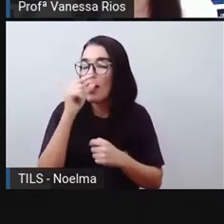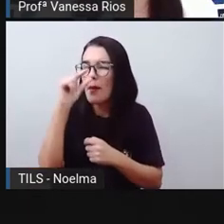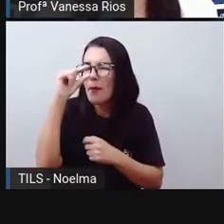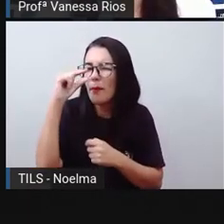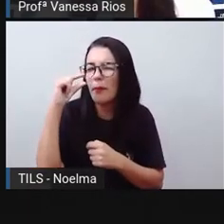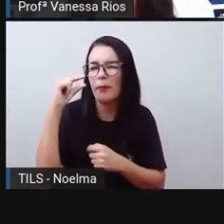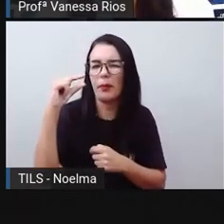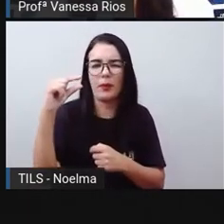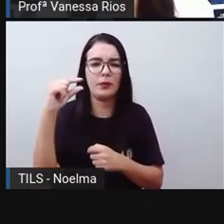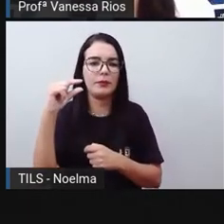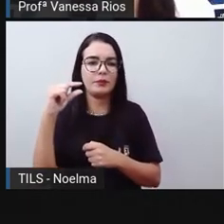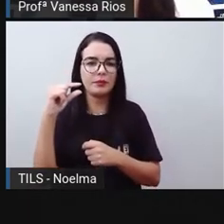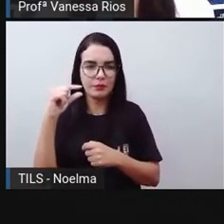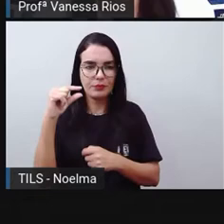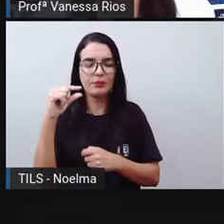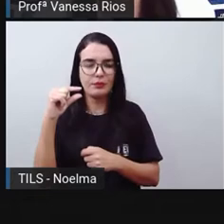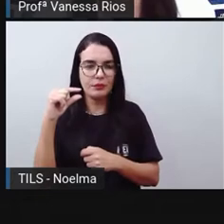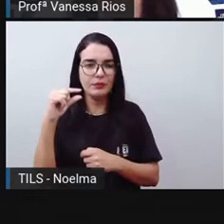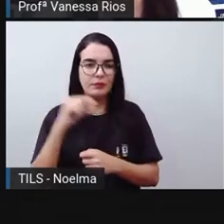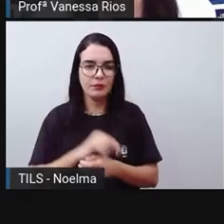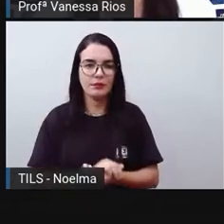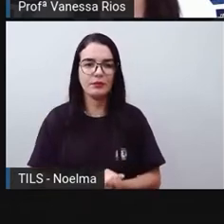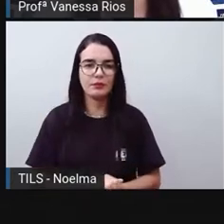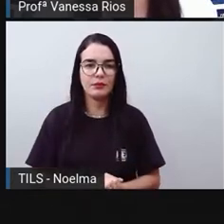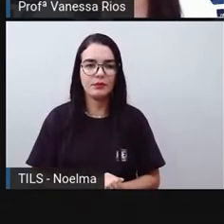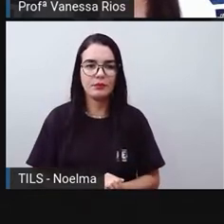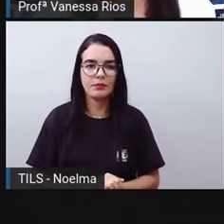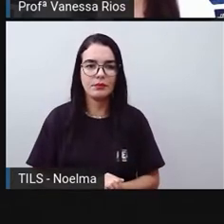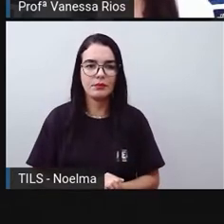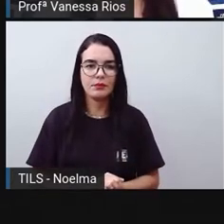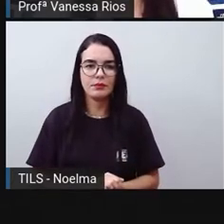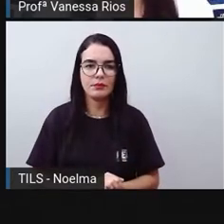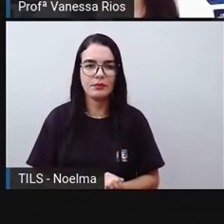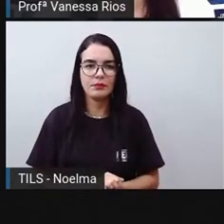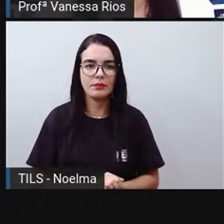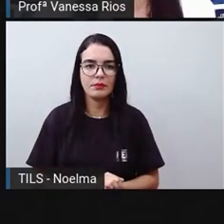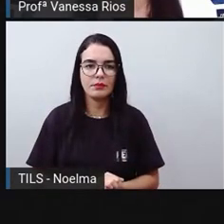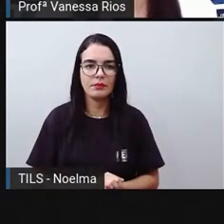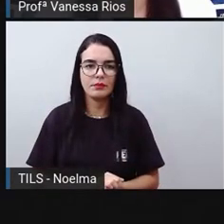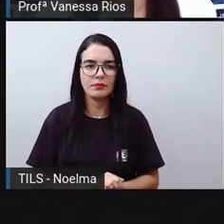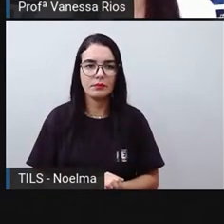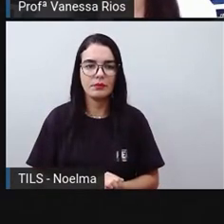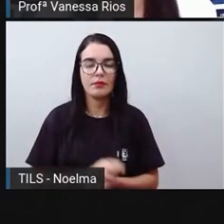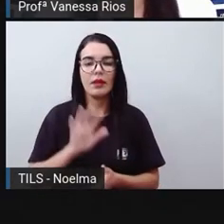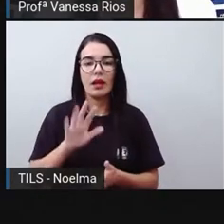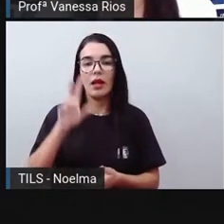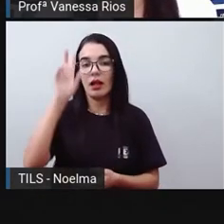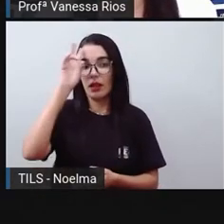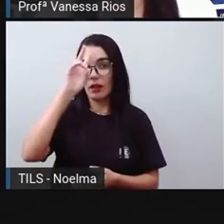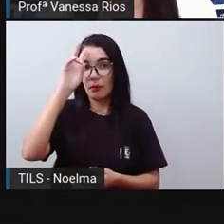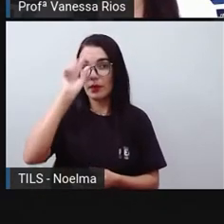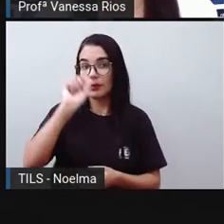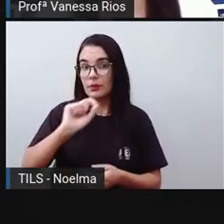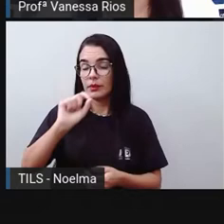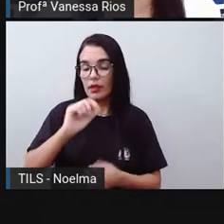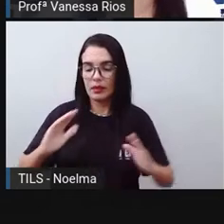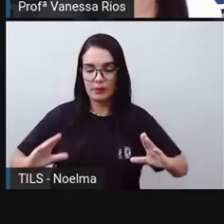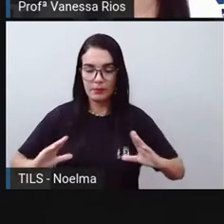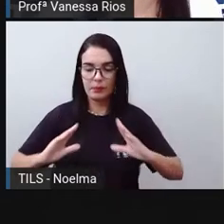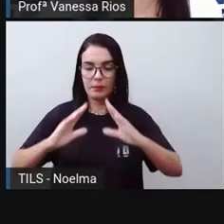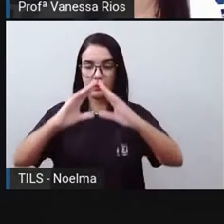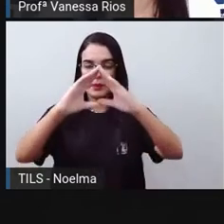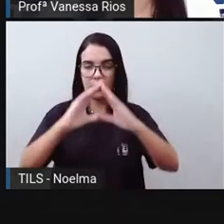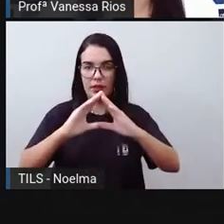que são os alimentos que nós devemos ingerir numa quantidade menor. Lembrando aí que as pirâmides alimentares,